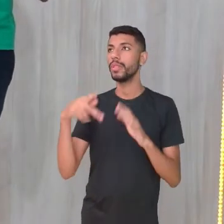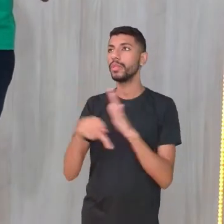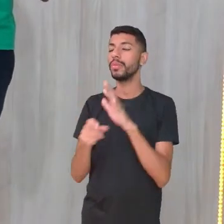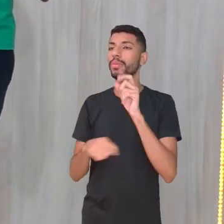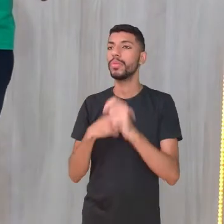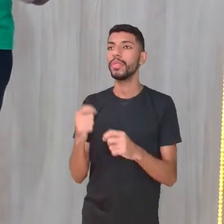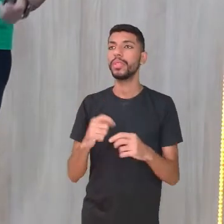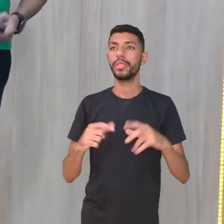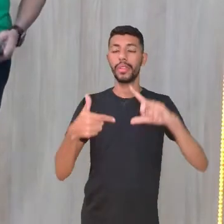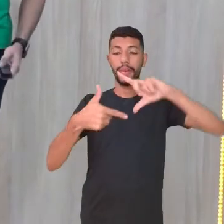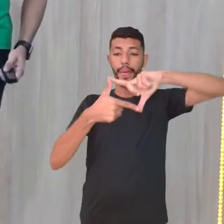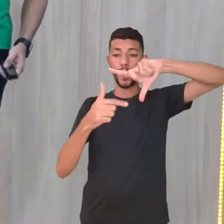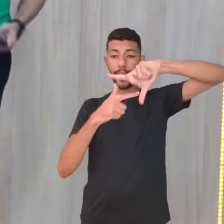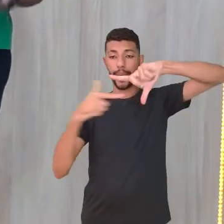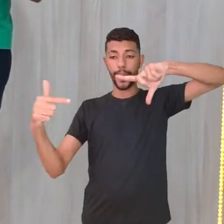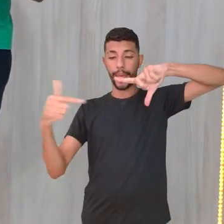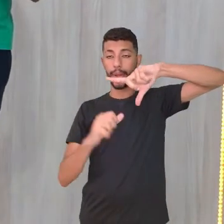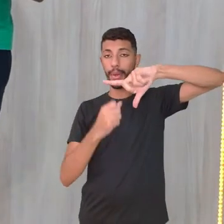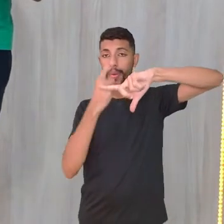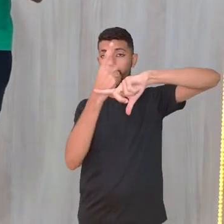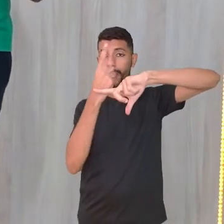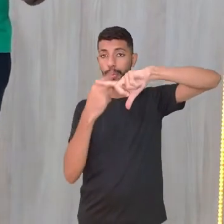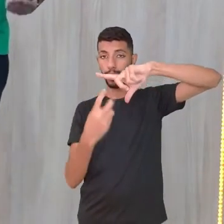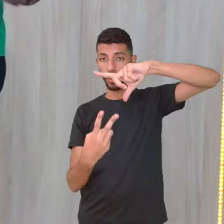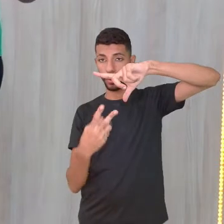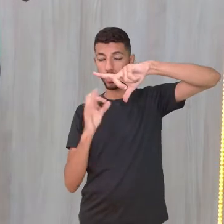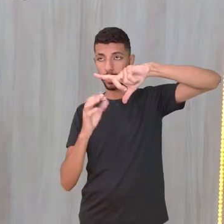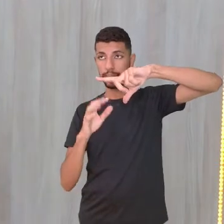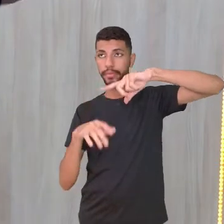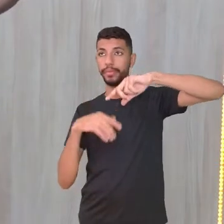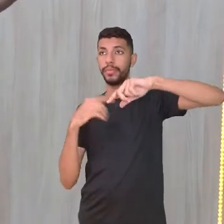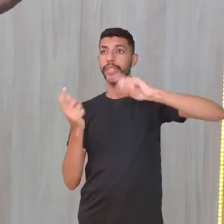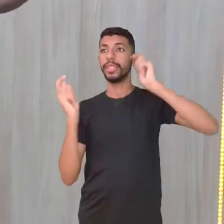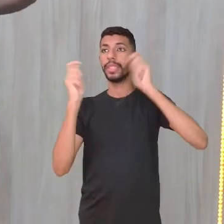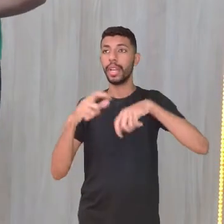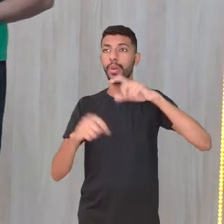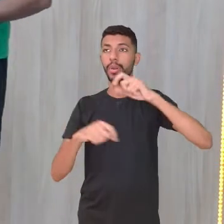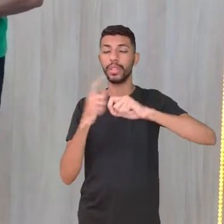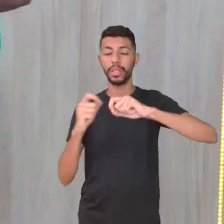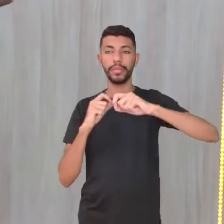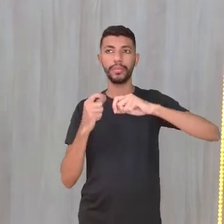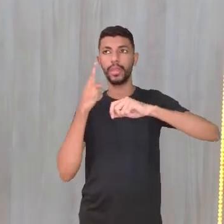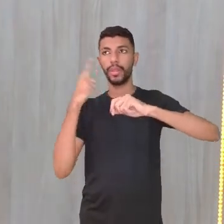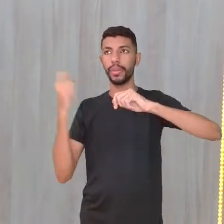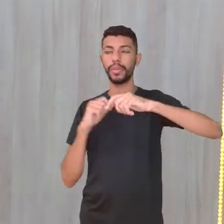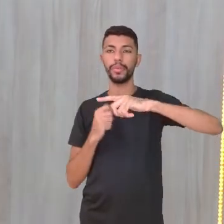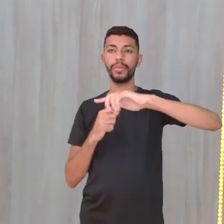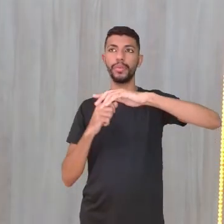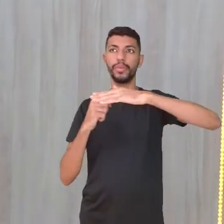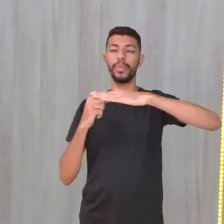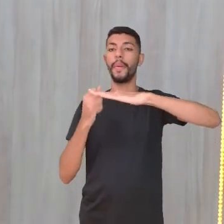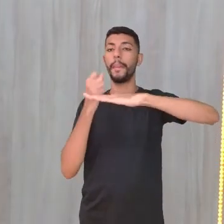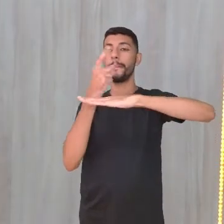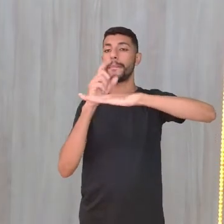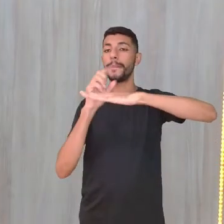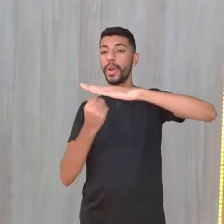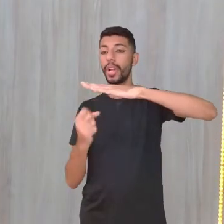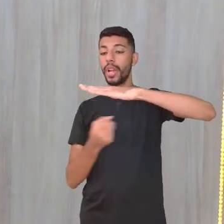1/2, a gente viu aí que cabe aí dentro quantos 1/8? Então, dentro de